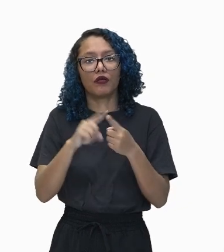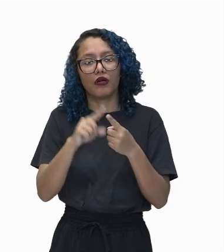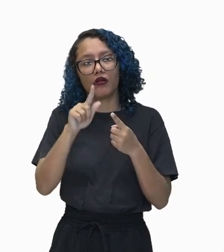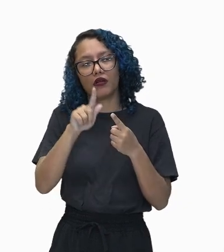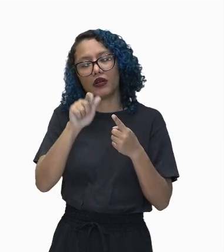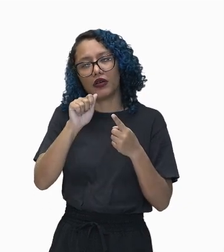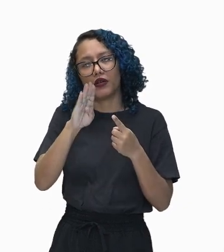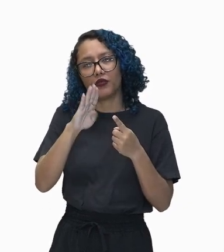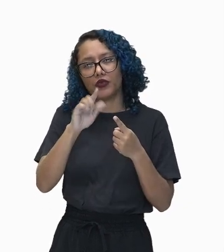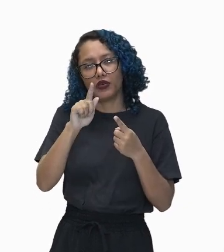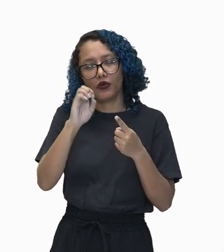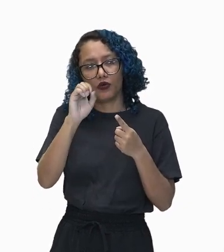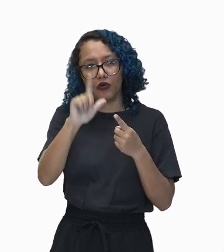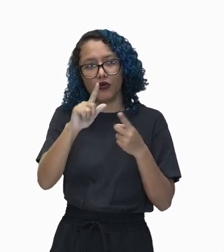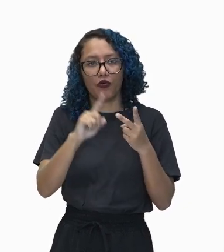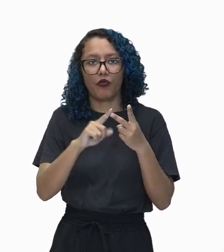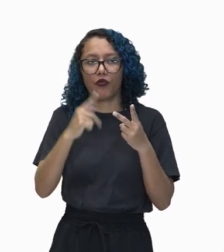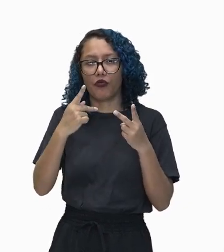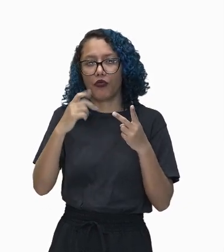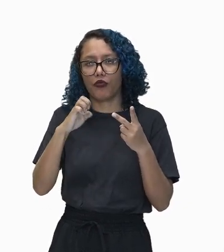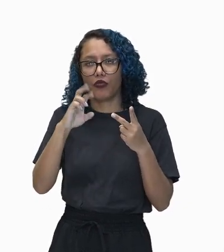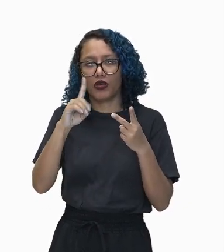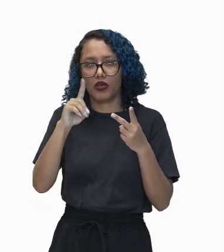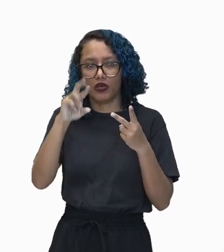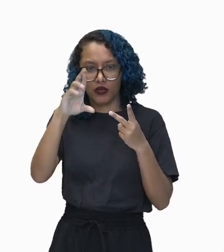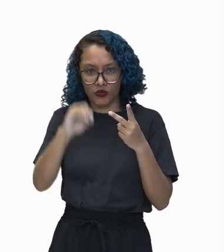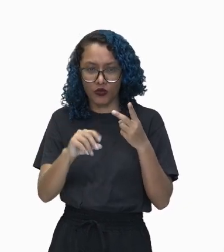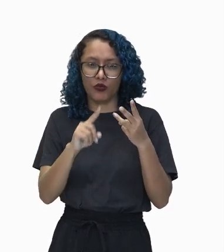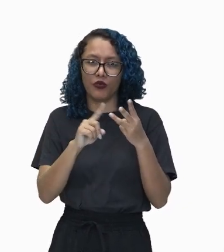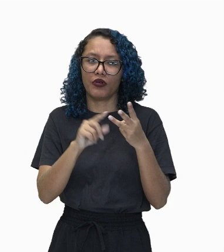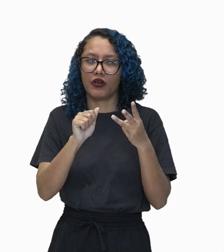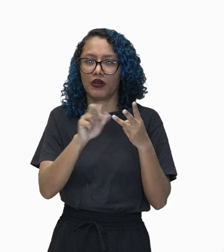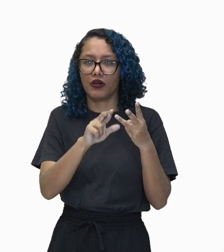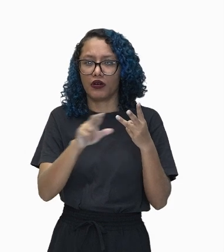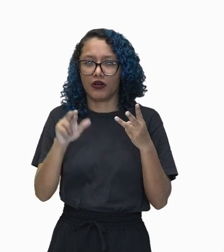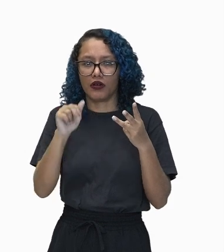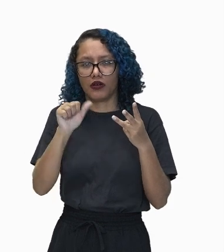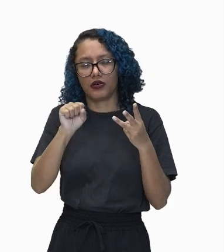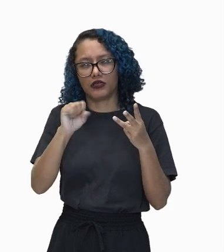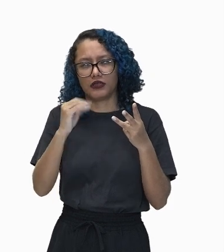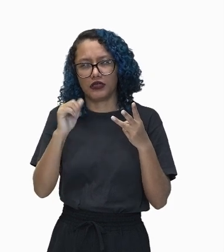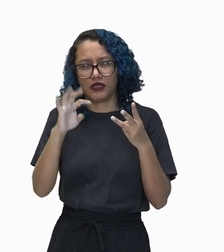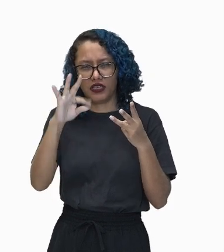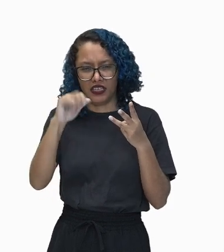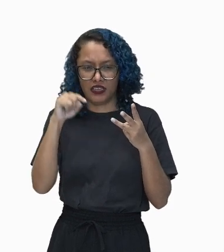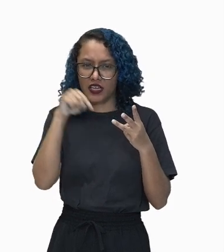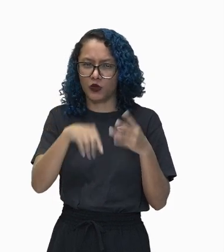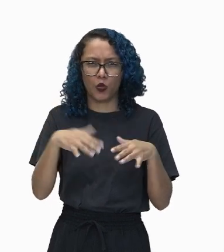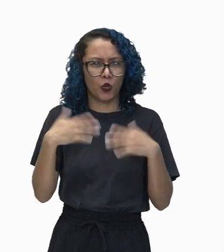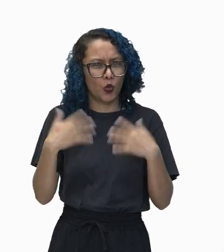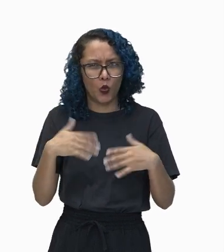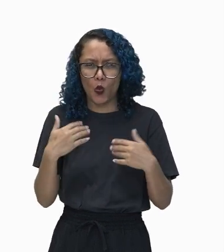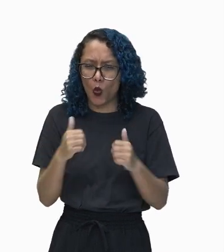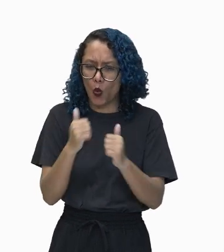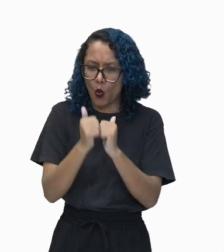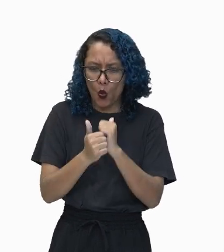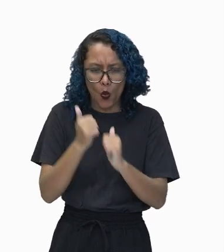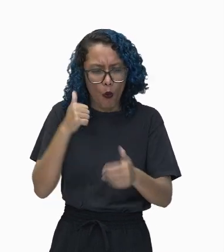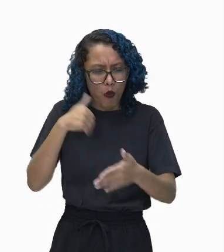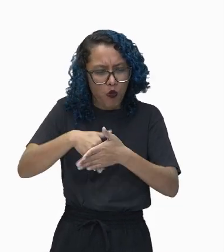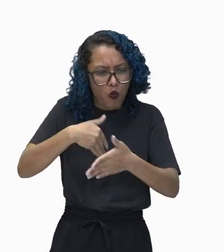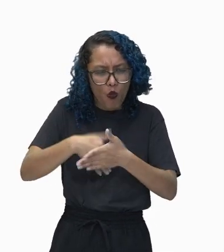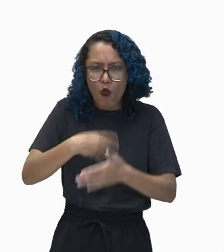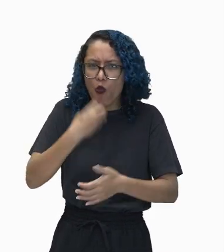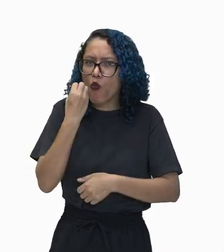Arrascaeta jogaram muito ontem. Olha só. Vamos achar o verbo? Qual é o verbo? Diga aí, indique